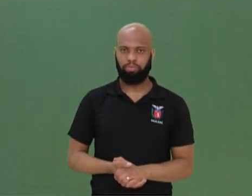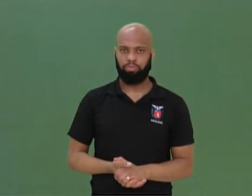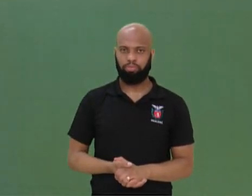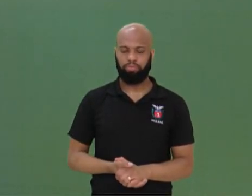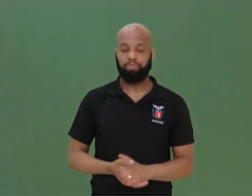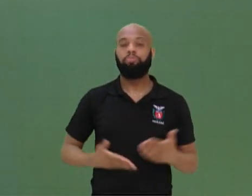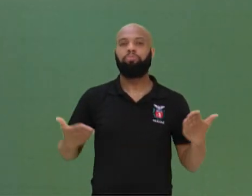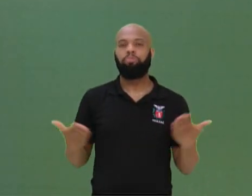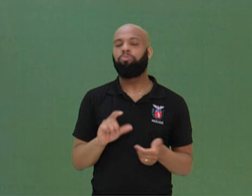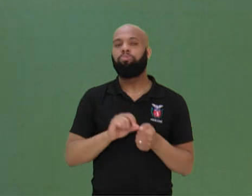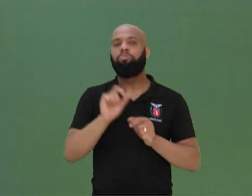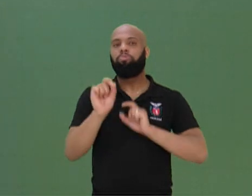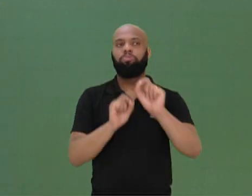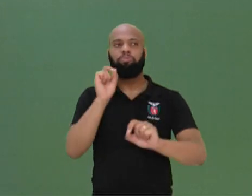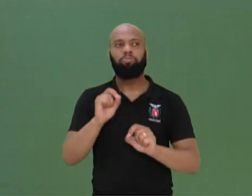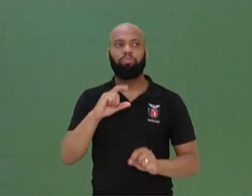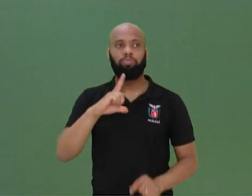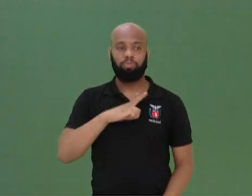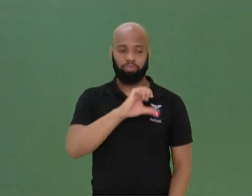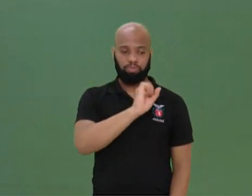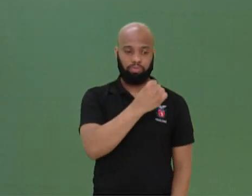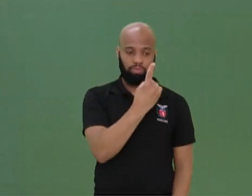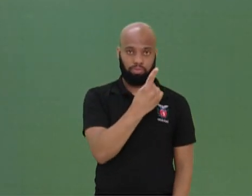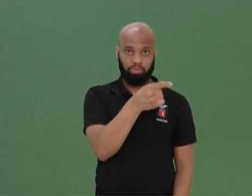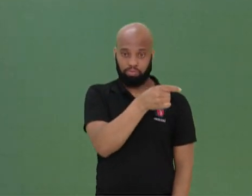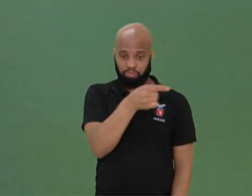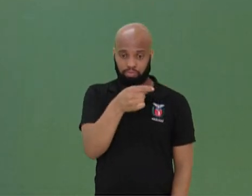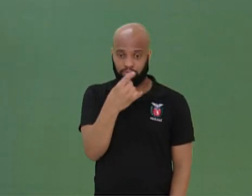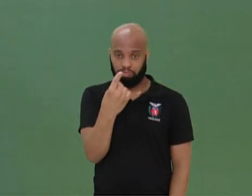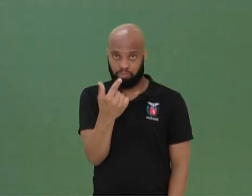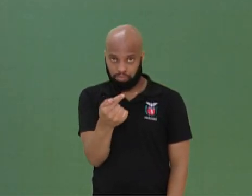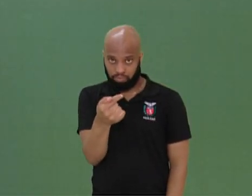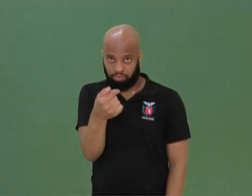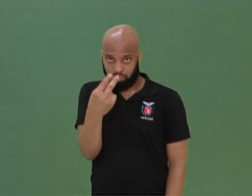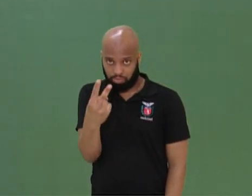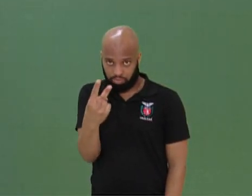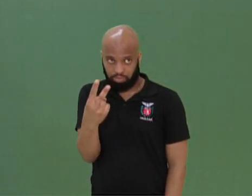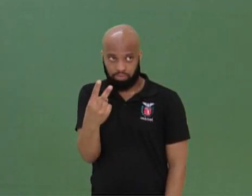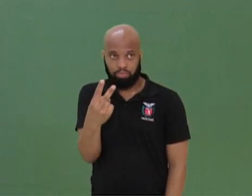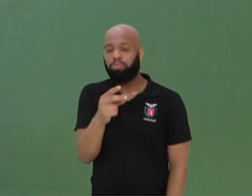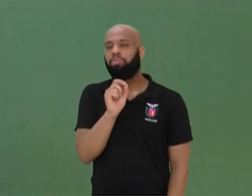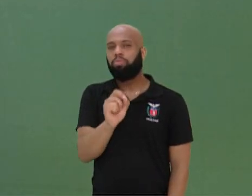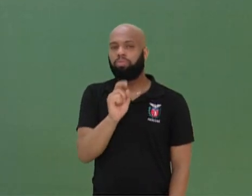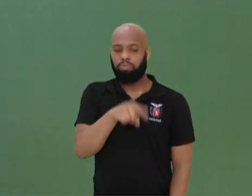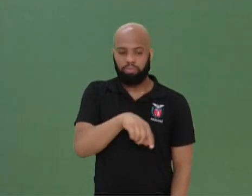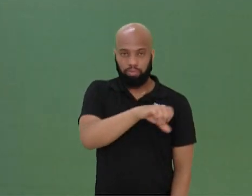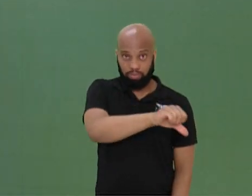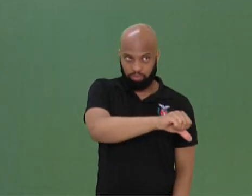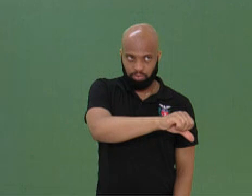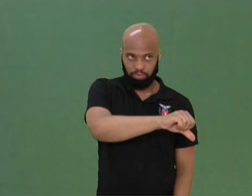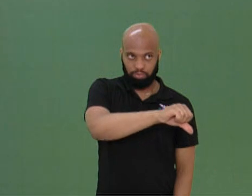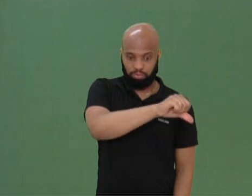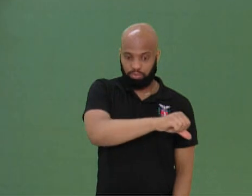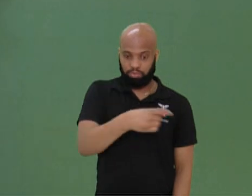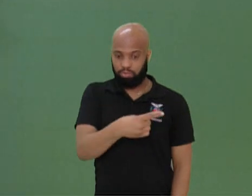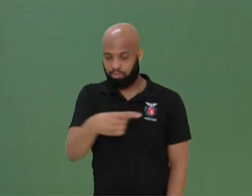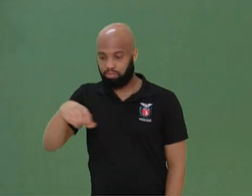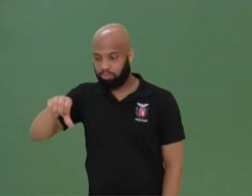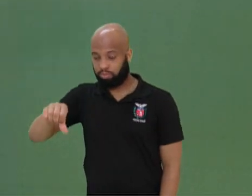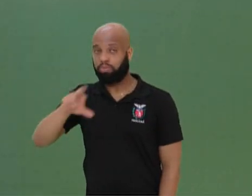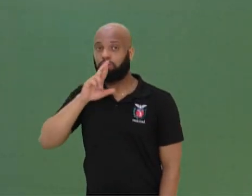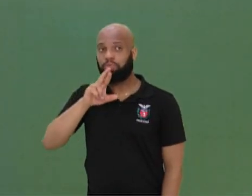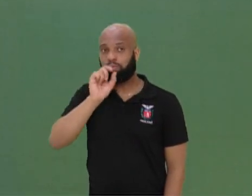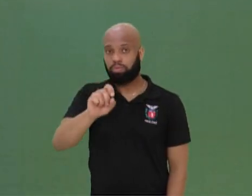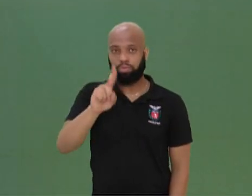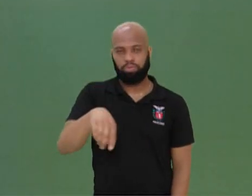Né? E agora a gente faz aqui 81 menos 72, isso vai dar 9. Né? E 9 menos esse